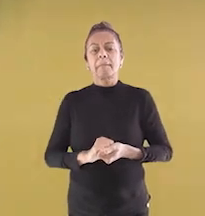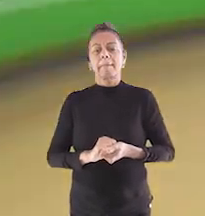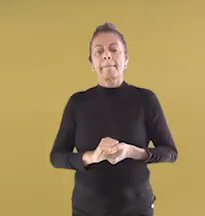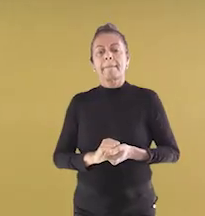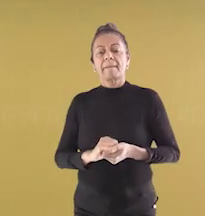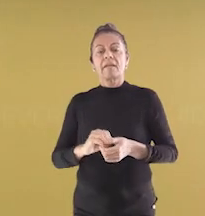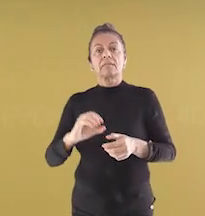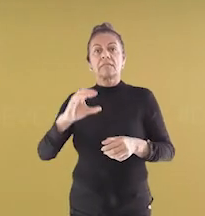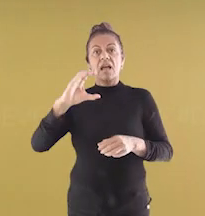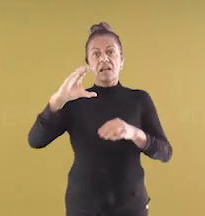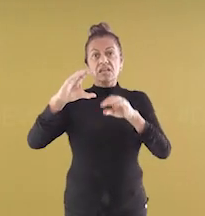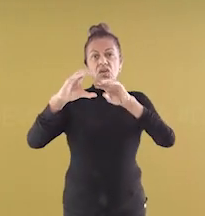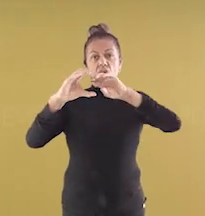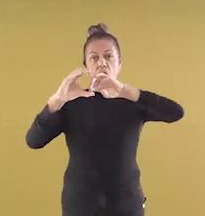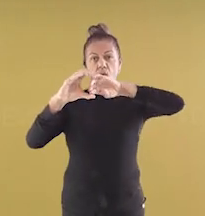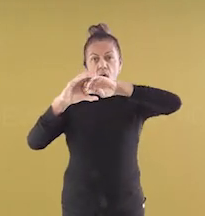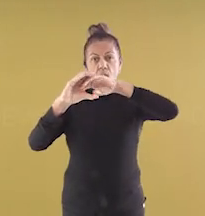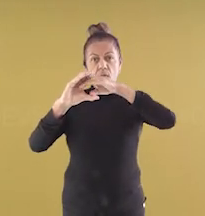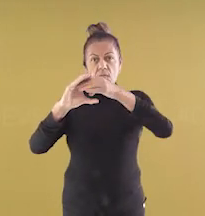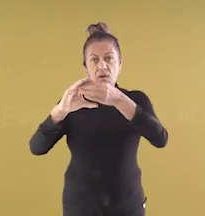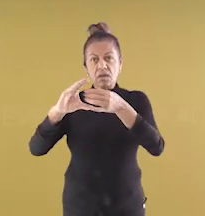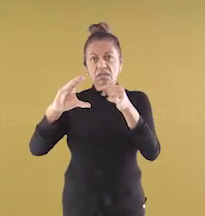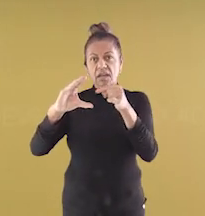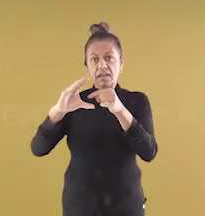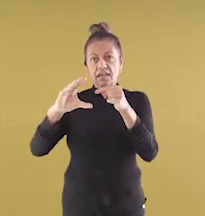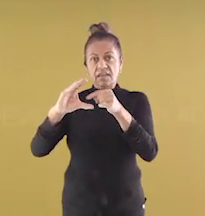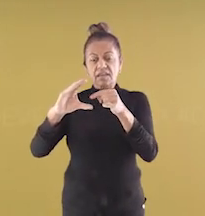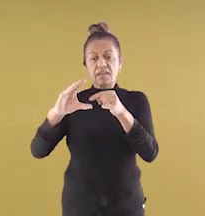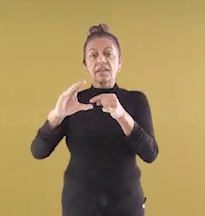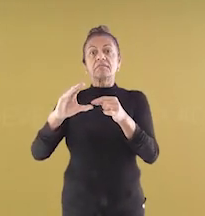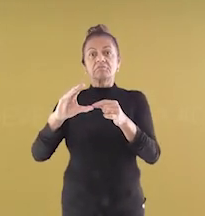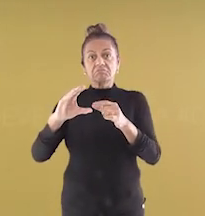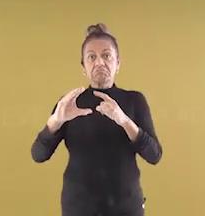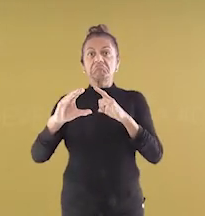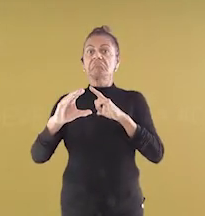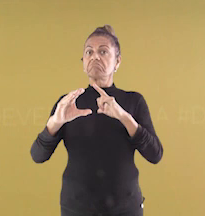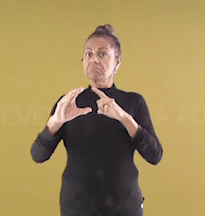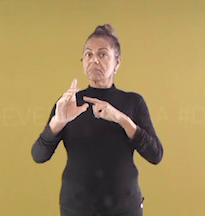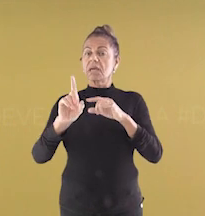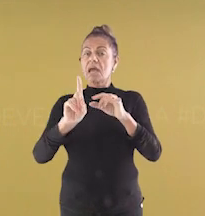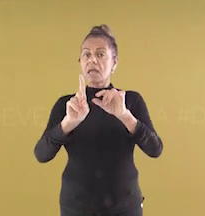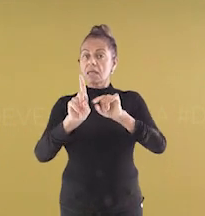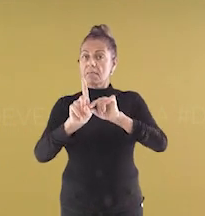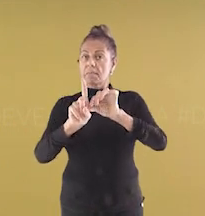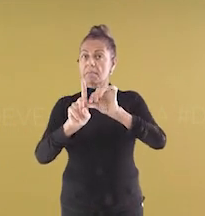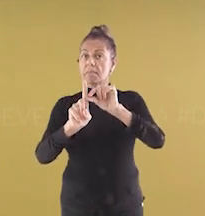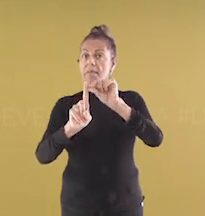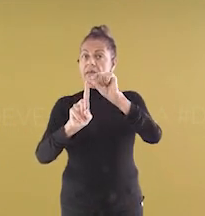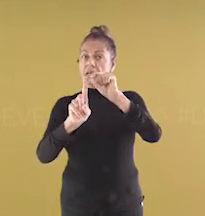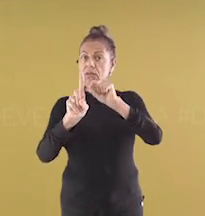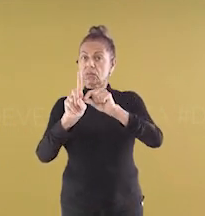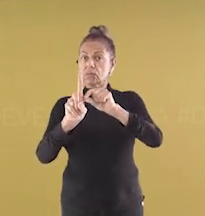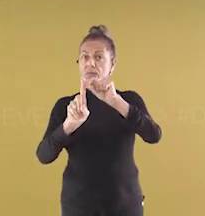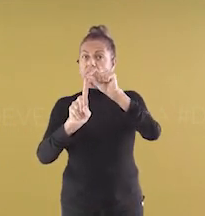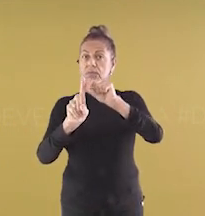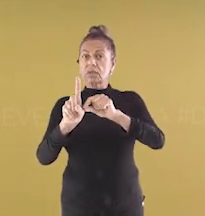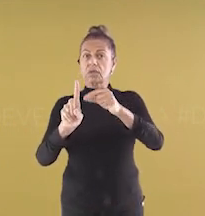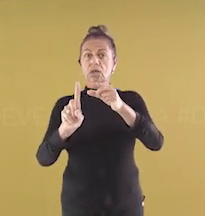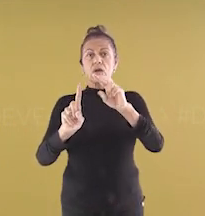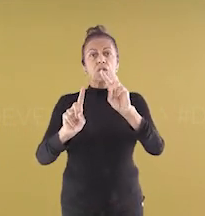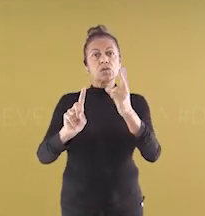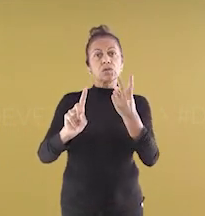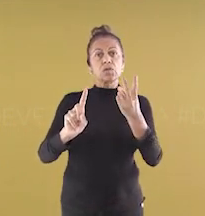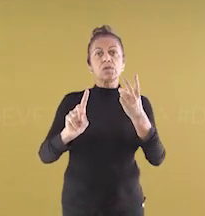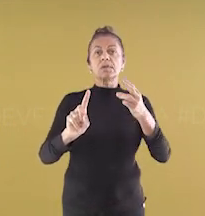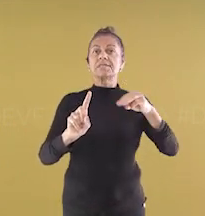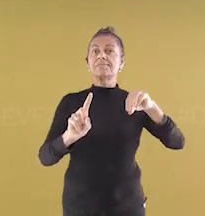terrestre. Você sabia que o manto pode atingir impressionantes 2.000 graus Celsius de temperatura e